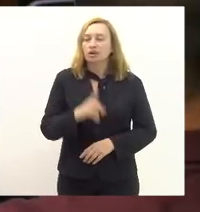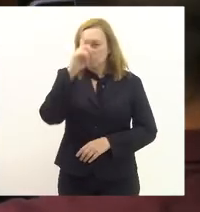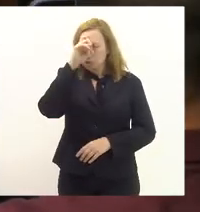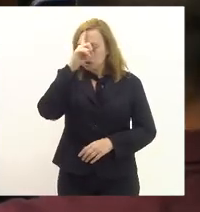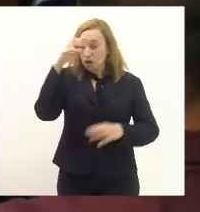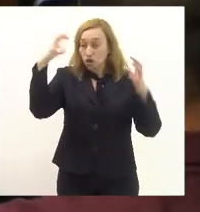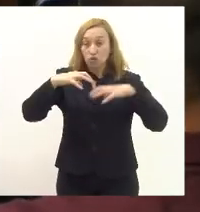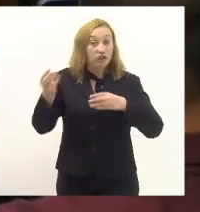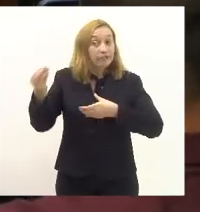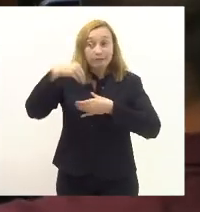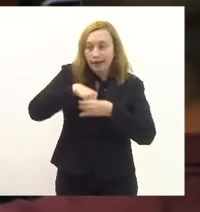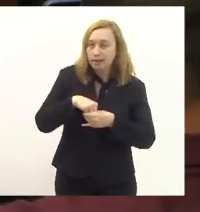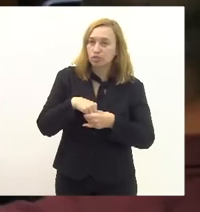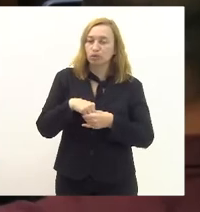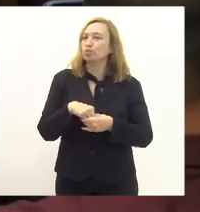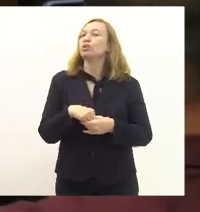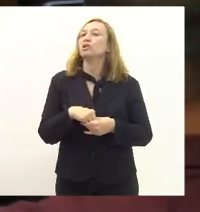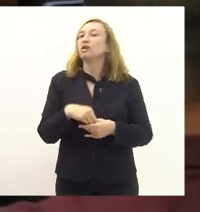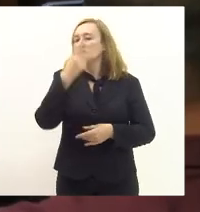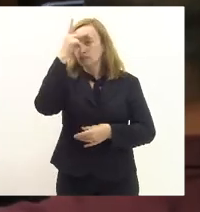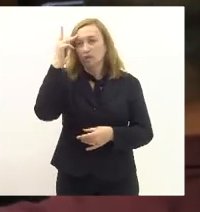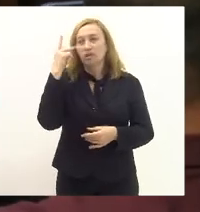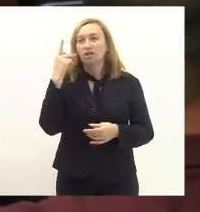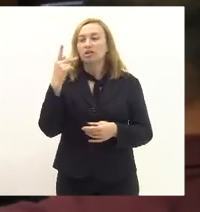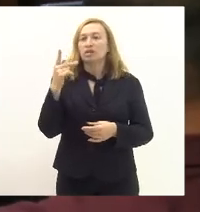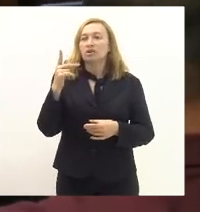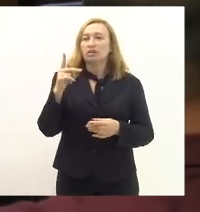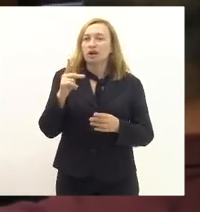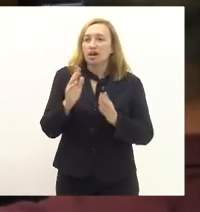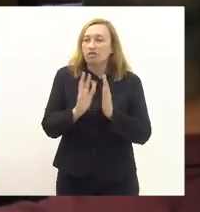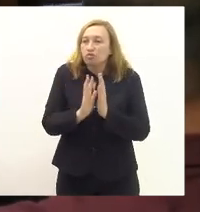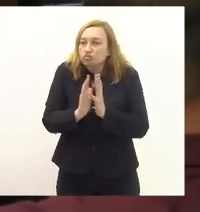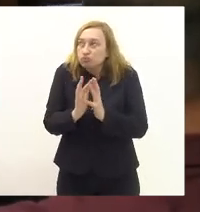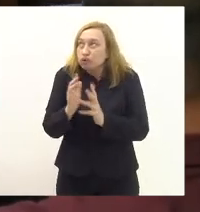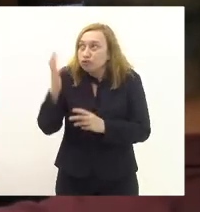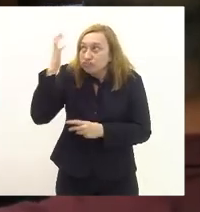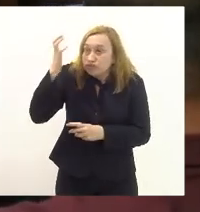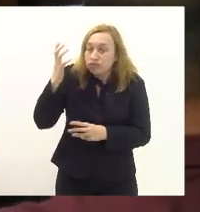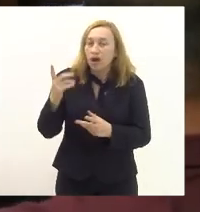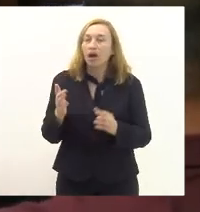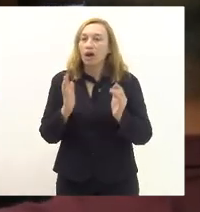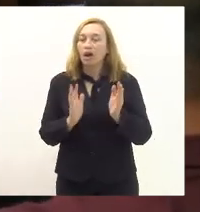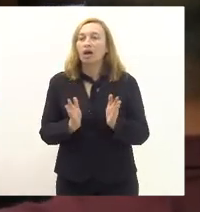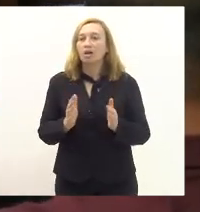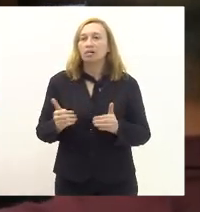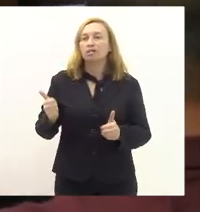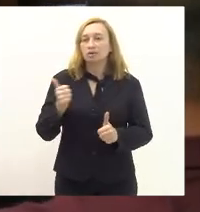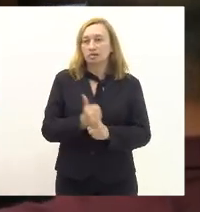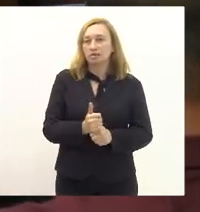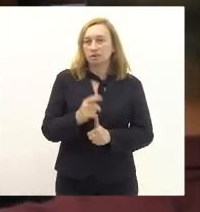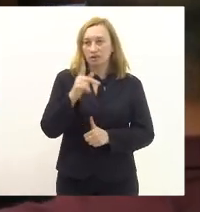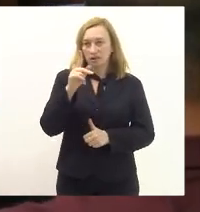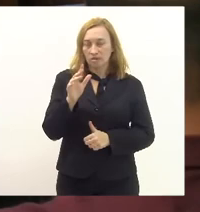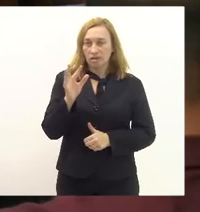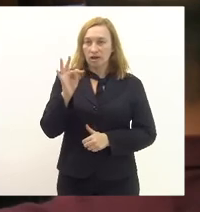chovia dentro do hospital, as pessoas ficavam nos seus corredores. E, desde que assumiu o mandato, o prefeito Vladimir